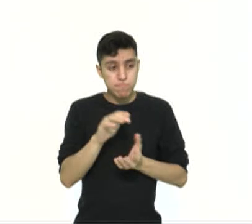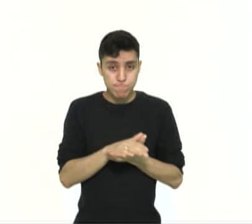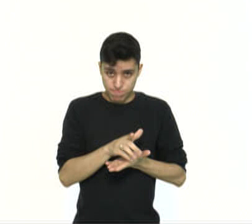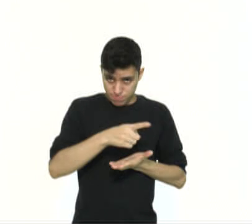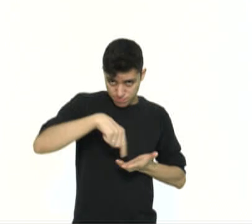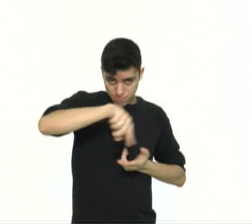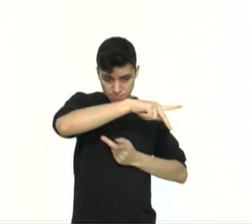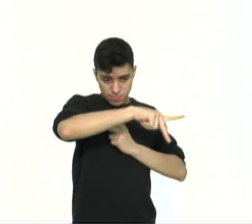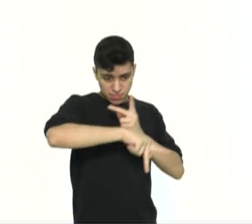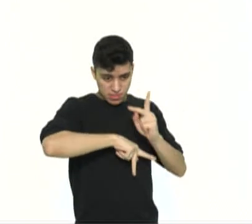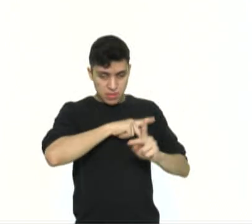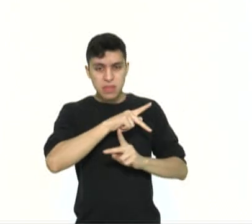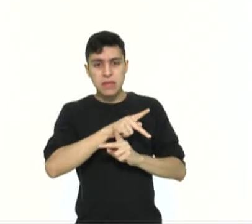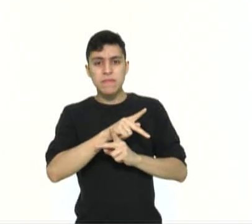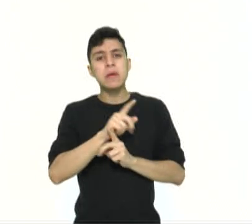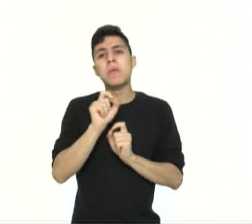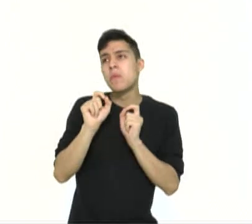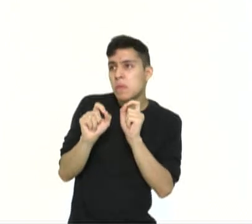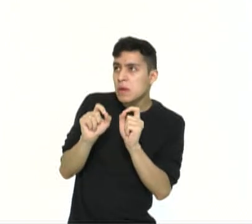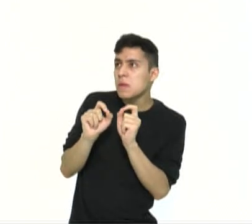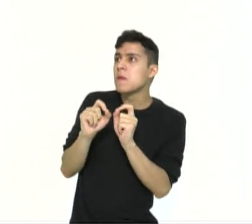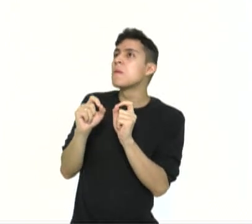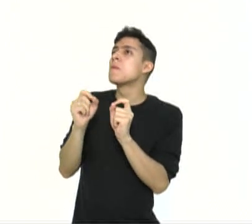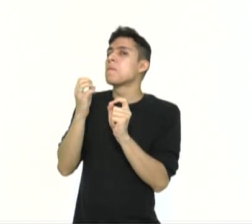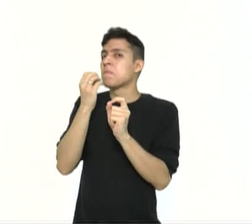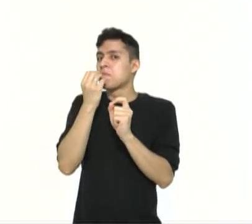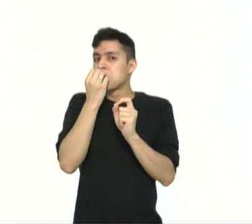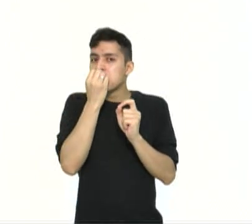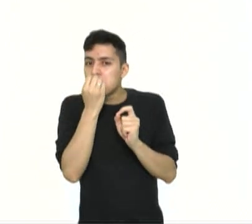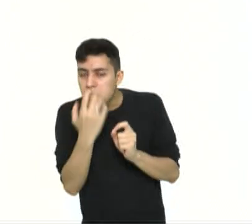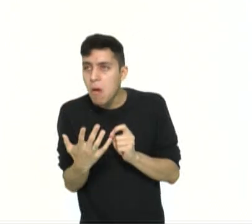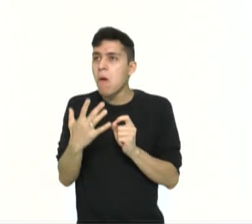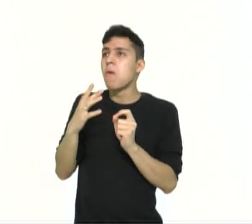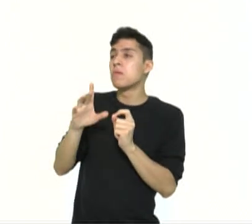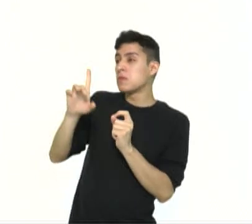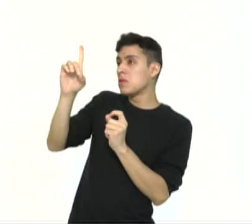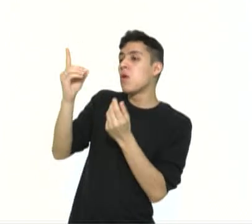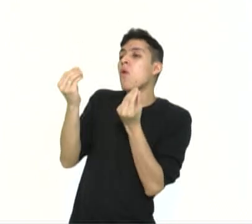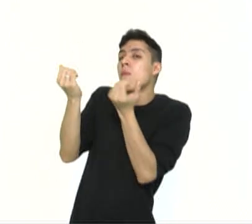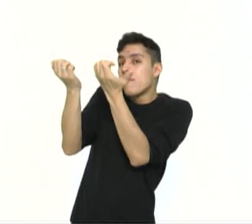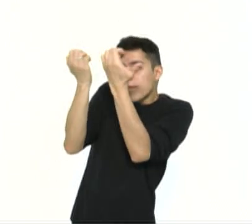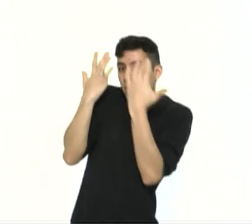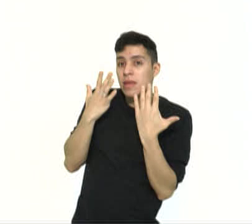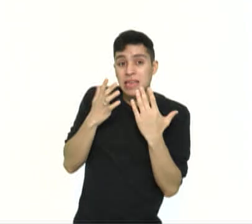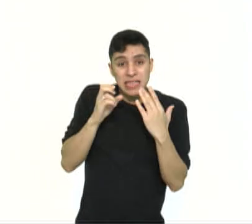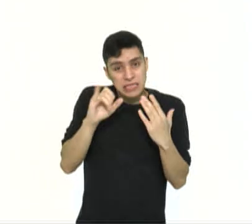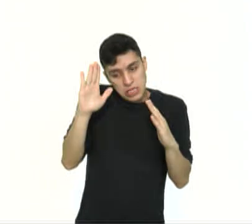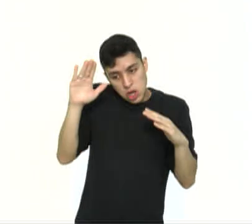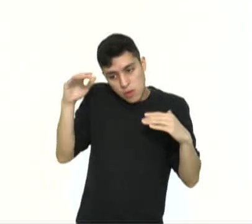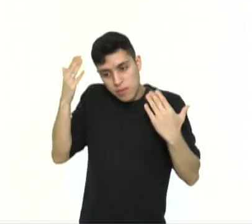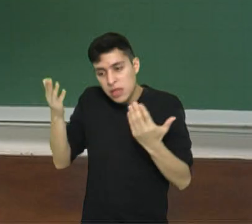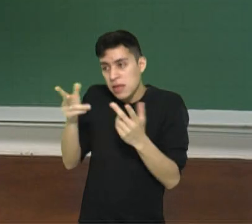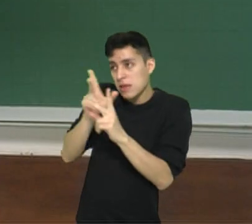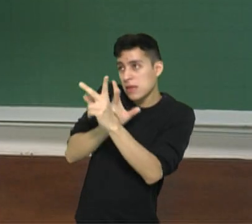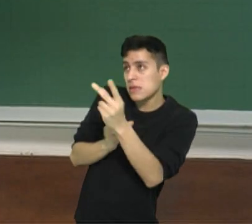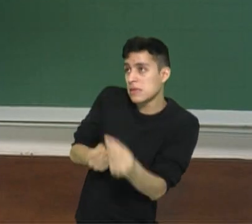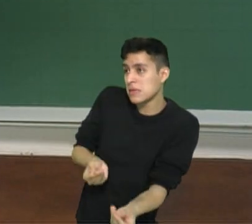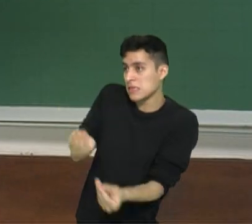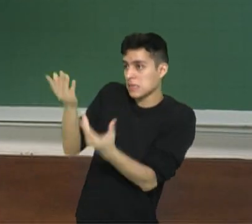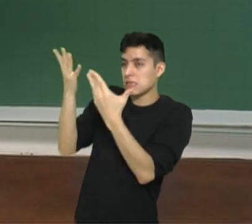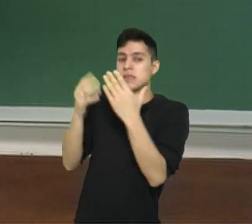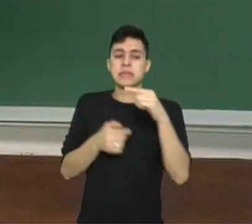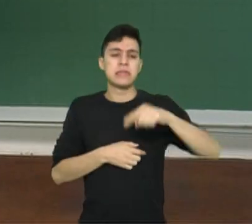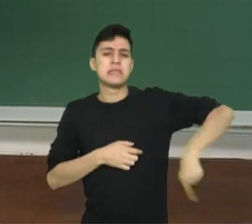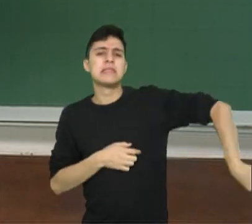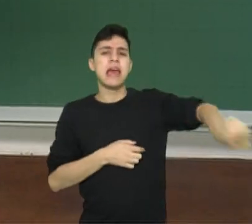eles praticavam boas ações e quando eles recebiam presentes e homenagens, um desses presentes que os